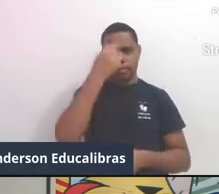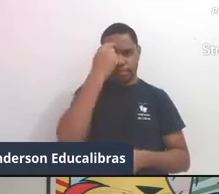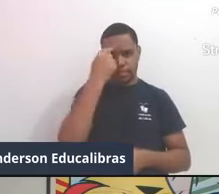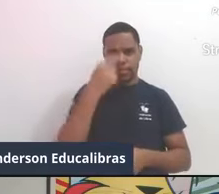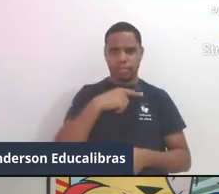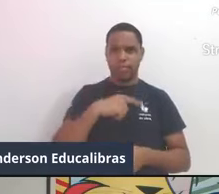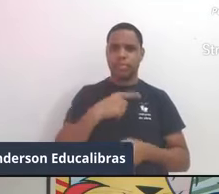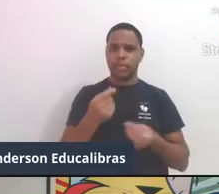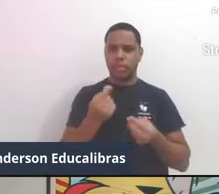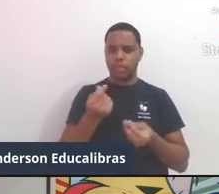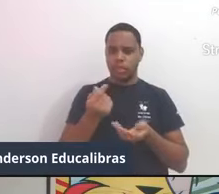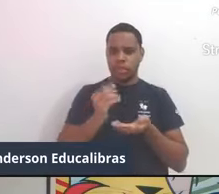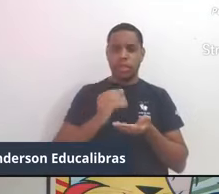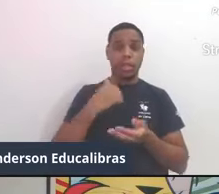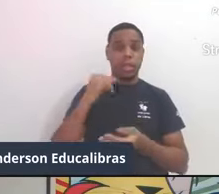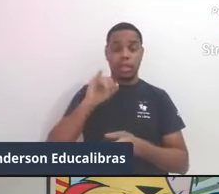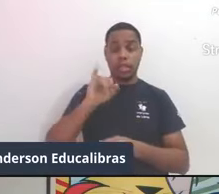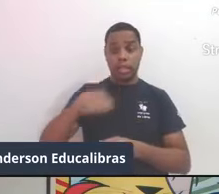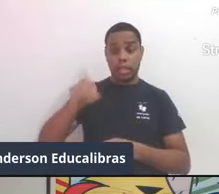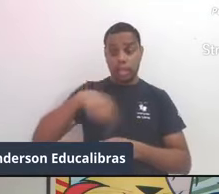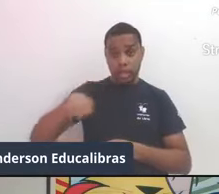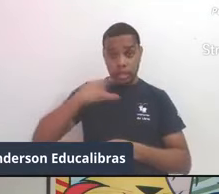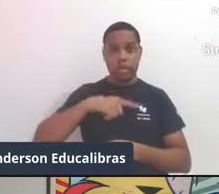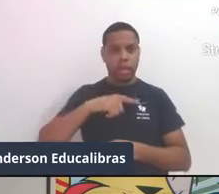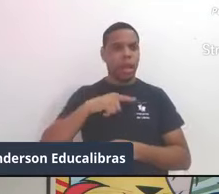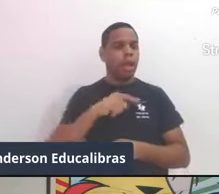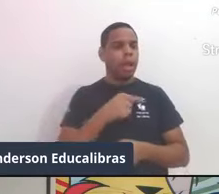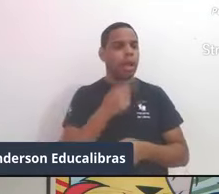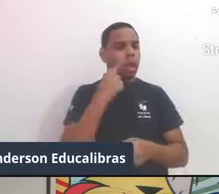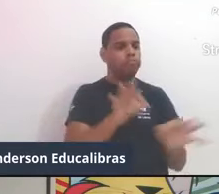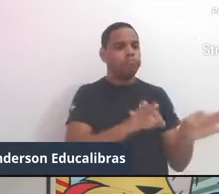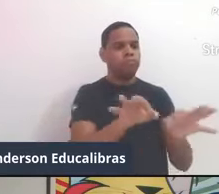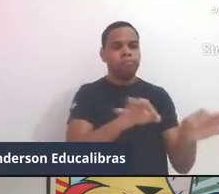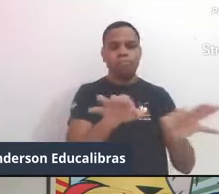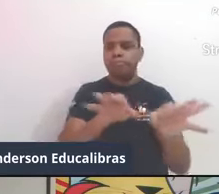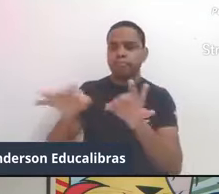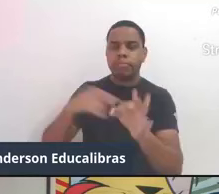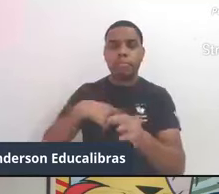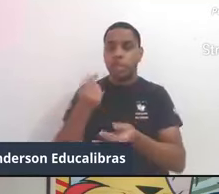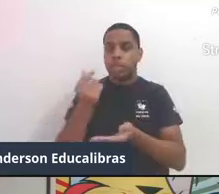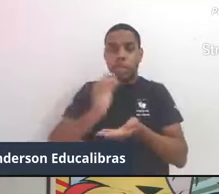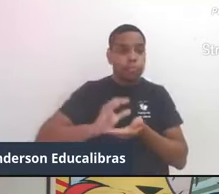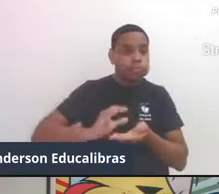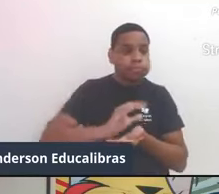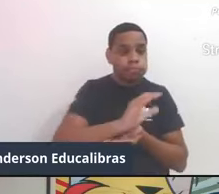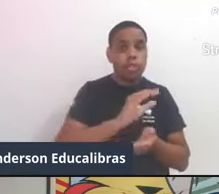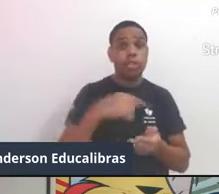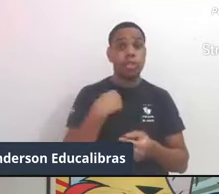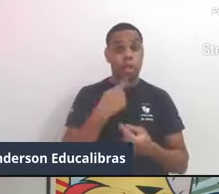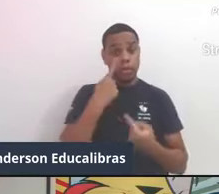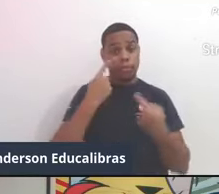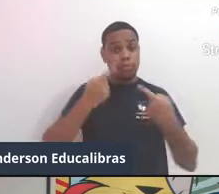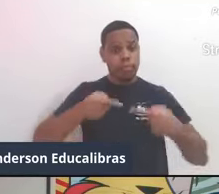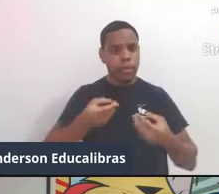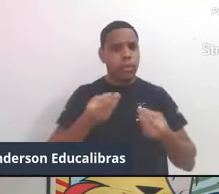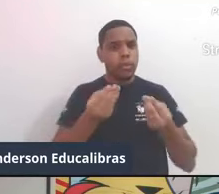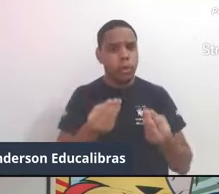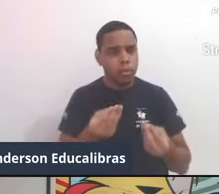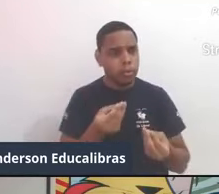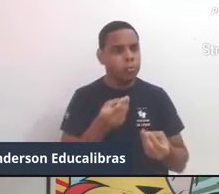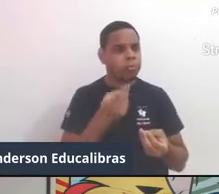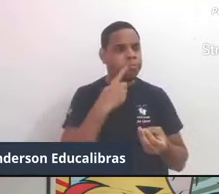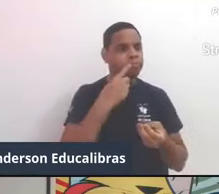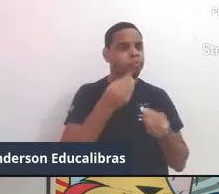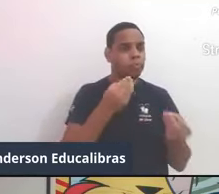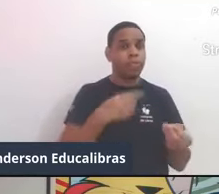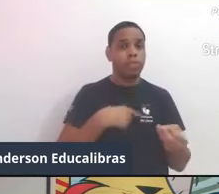recursos, o dinheiro do Itaú para apoiar essas iniciativas, a gente olha quais são os desafios atuais e como que a gente pode fomentar não